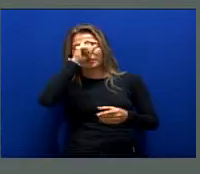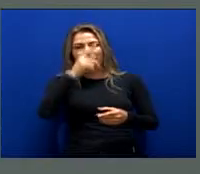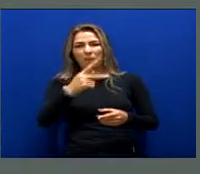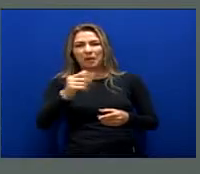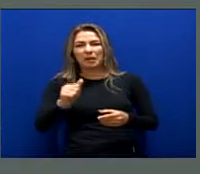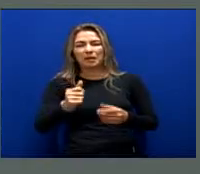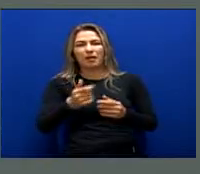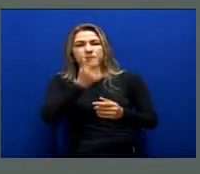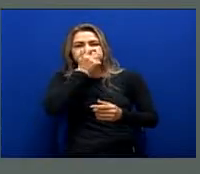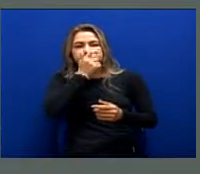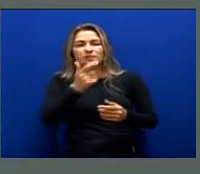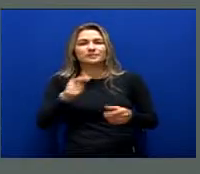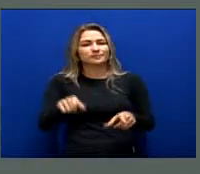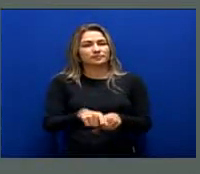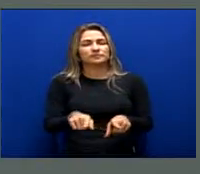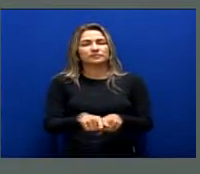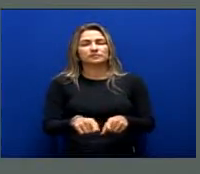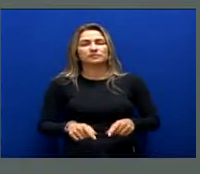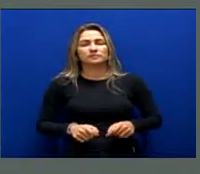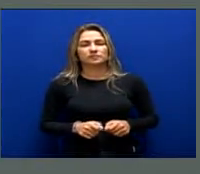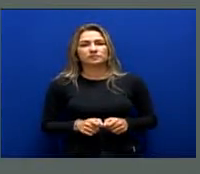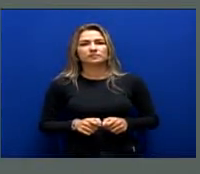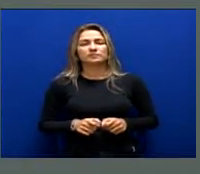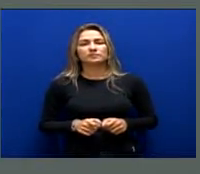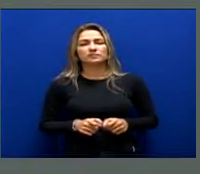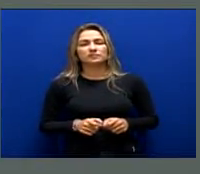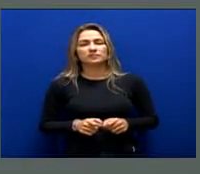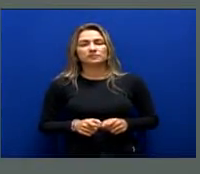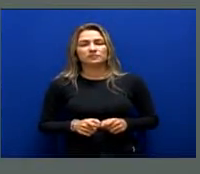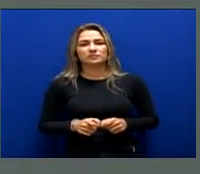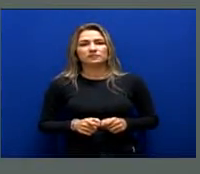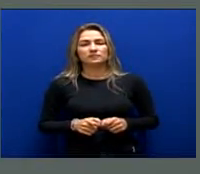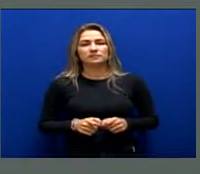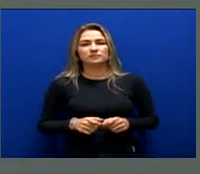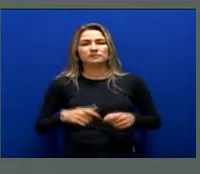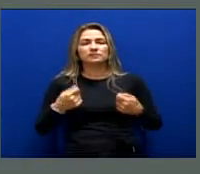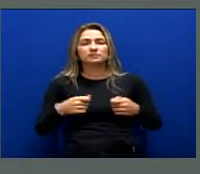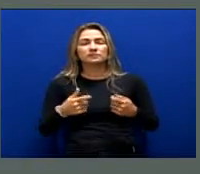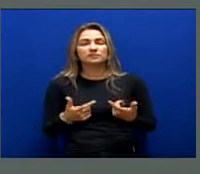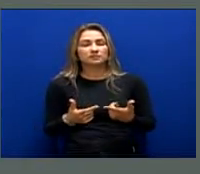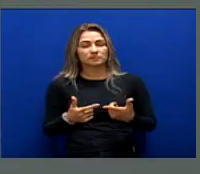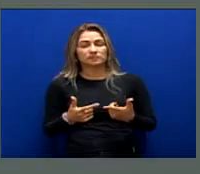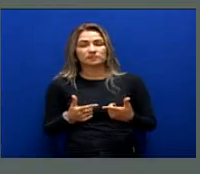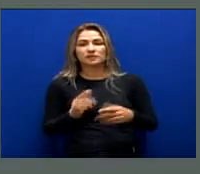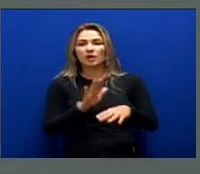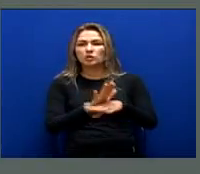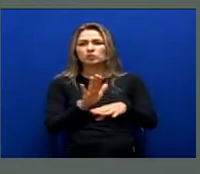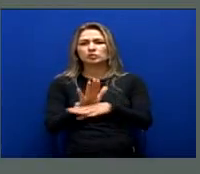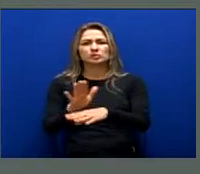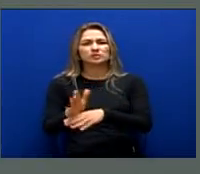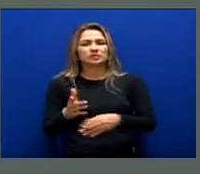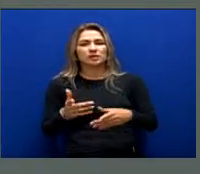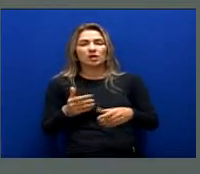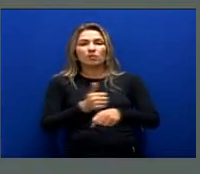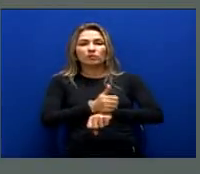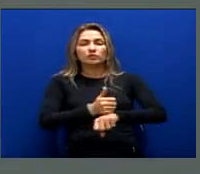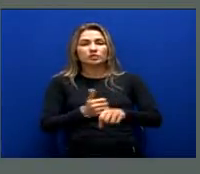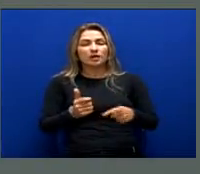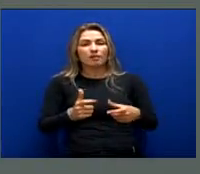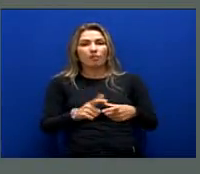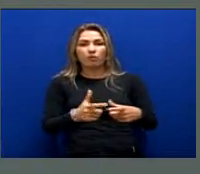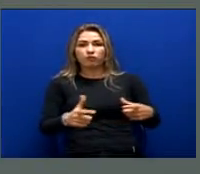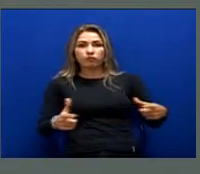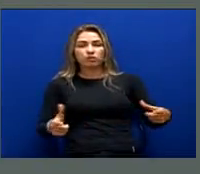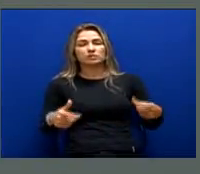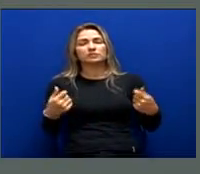então assim realmente o fluxo né gente precisar melhorar e também precisa é ter a condição de atender